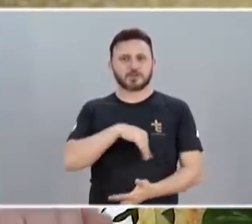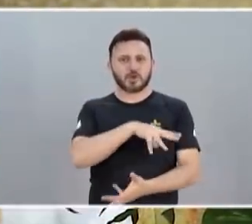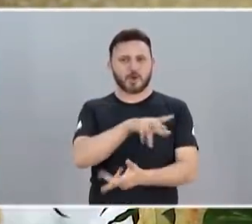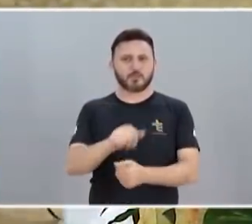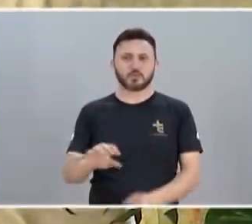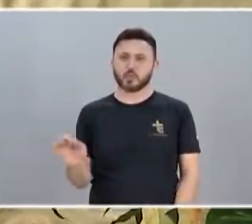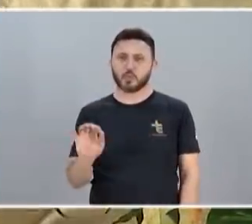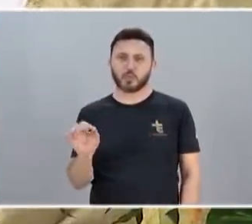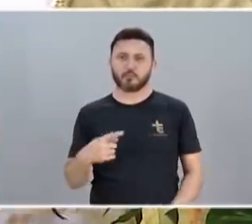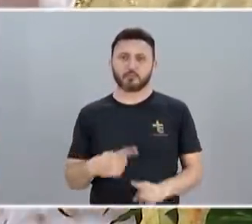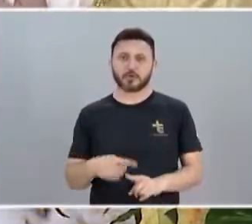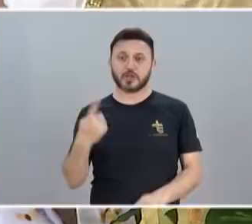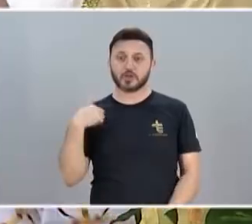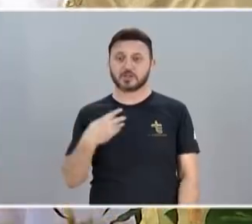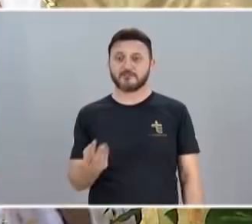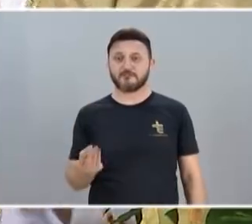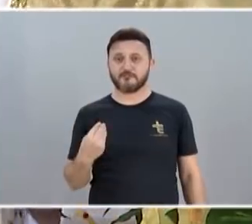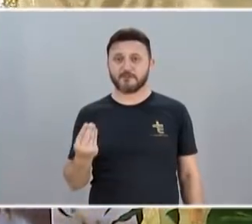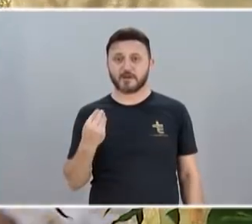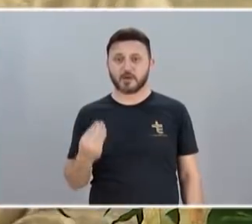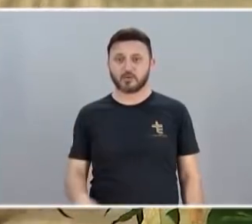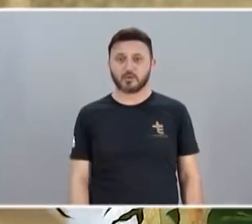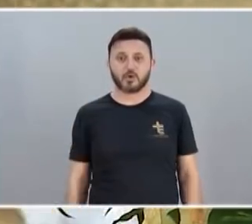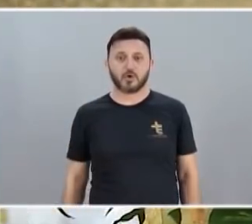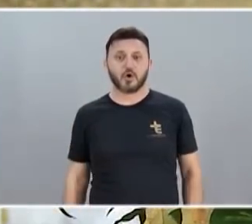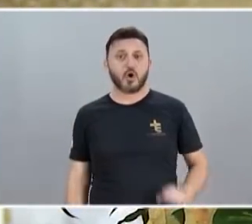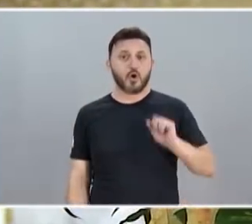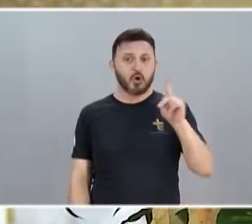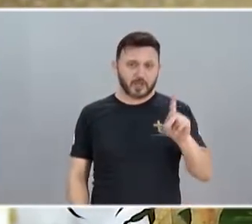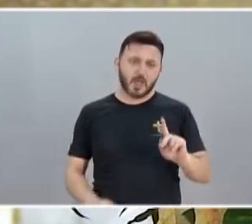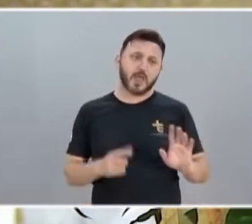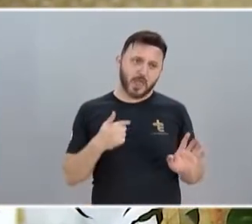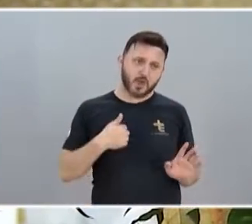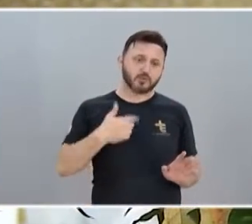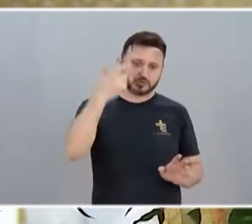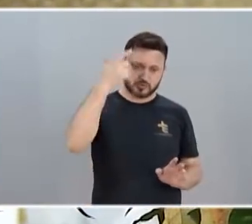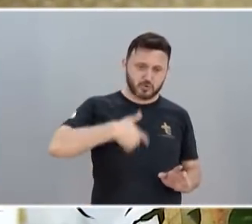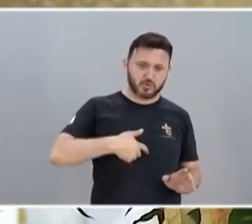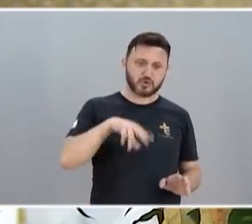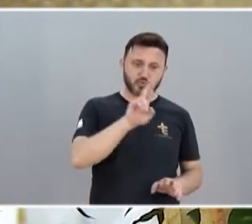estamos fracos. Tudo bem que eu seja o peão, que você seja o peão.